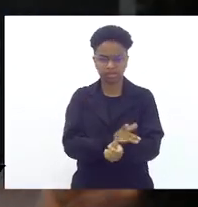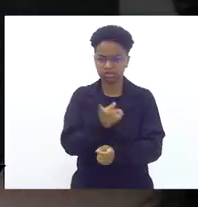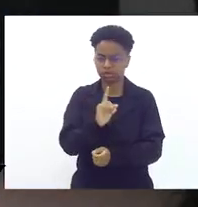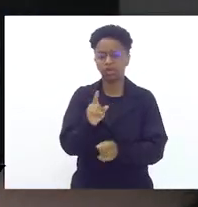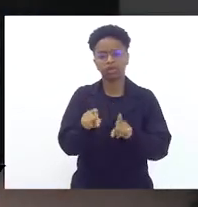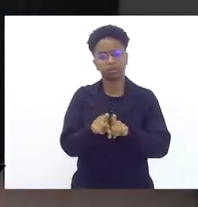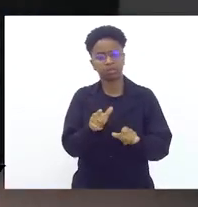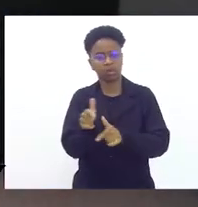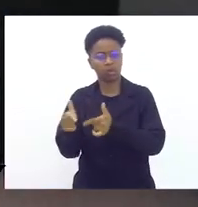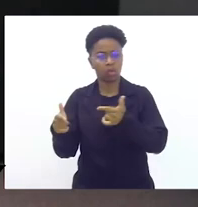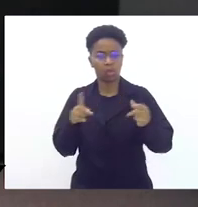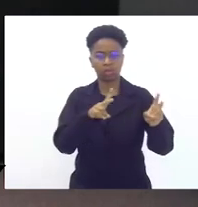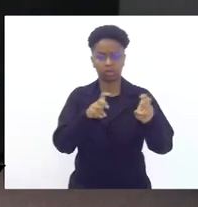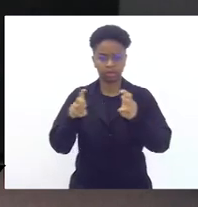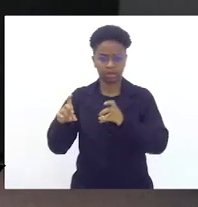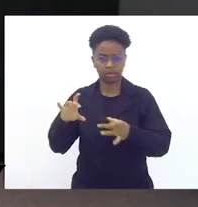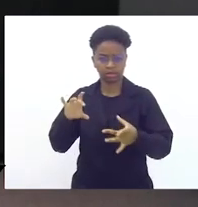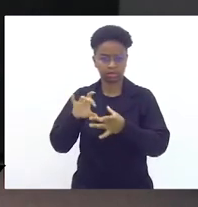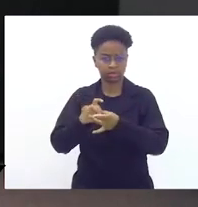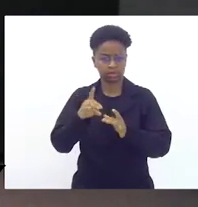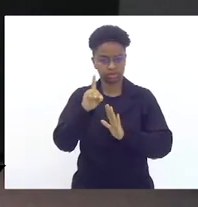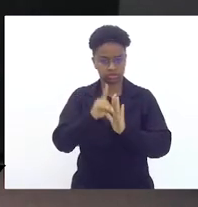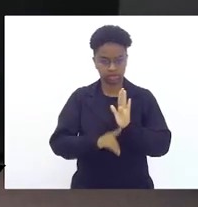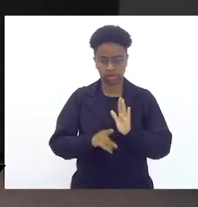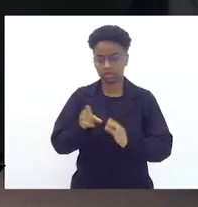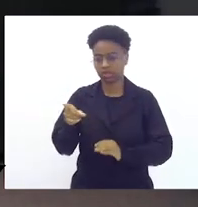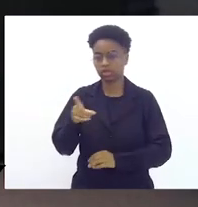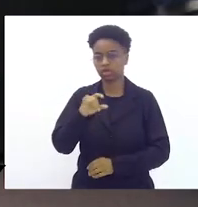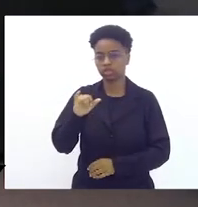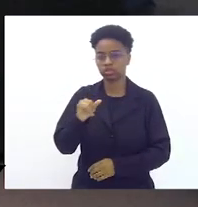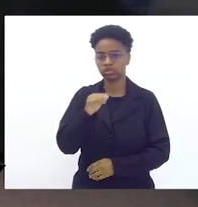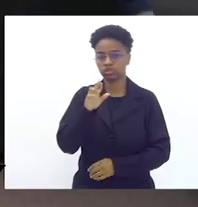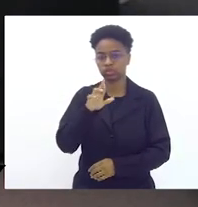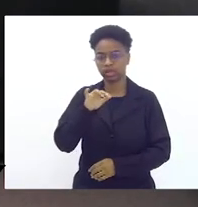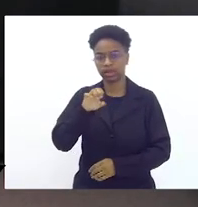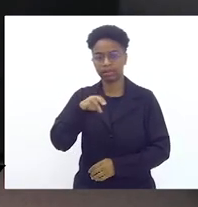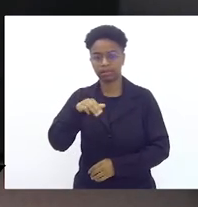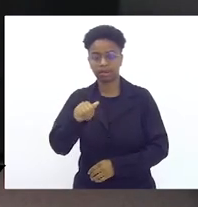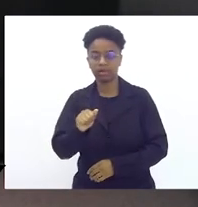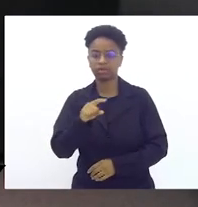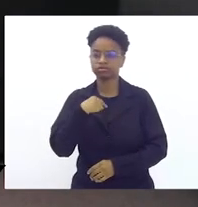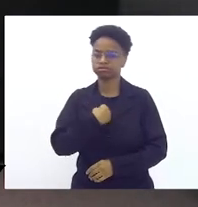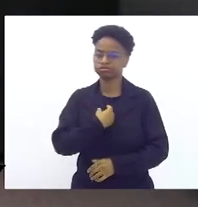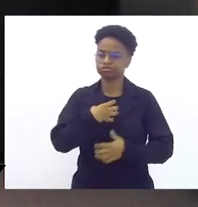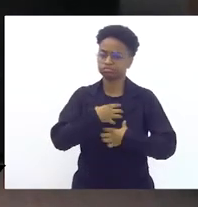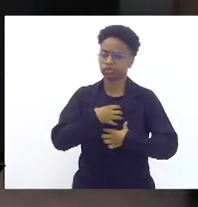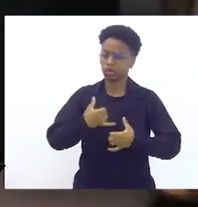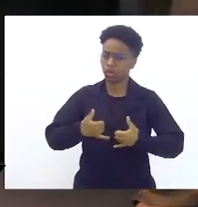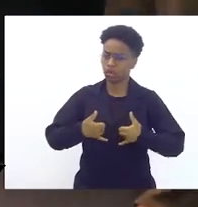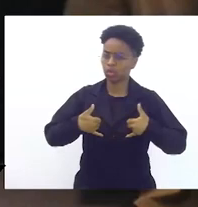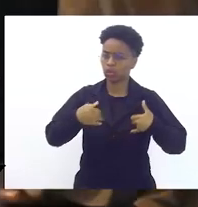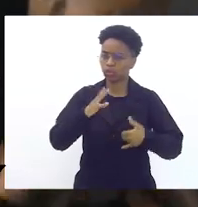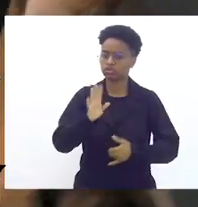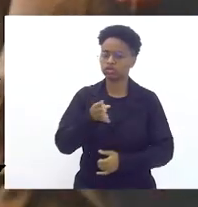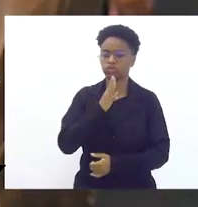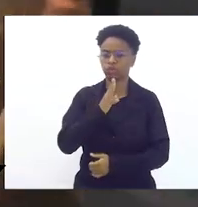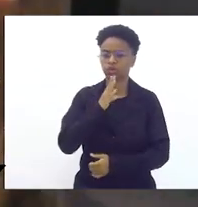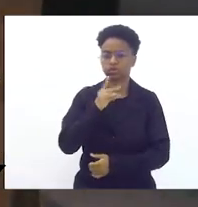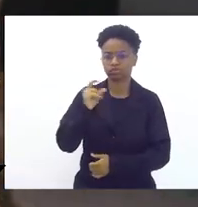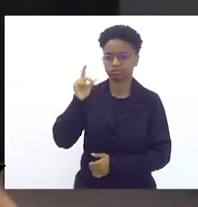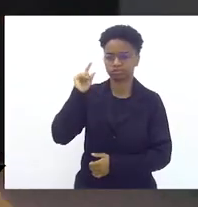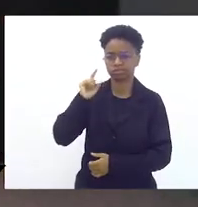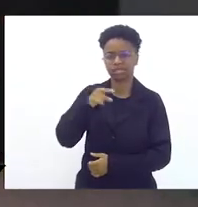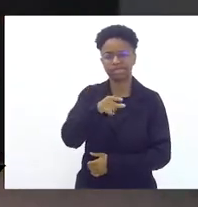temas ligadas aos direitos Jurema que é o nosso orgulho conheço há tanto tempo cada vez que eu te vejo